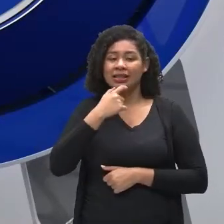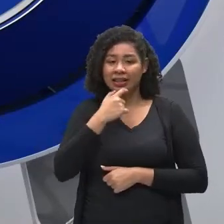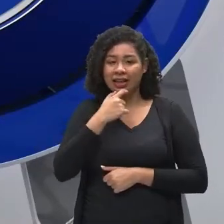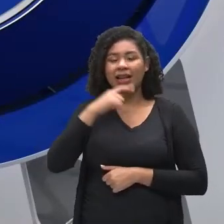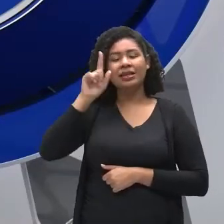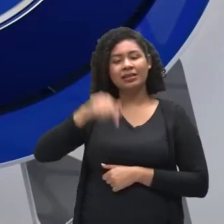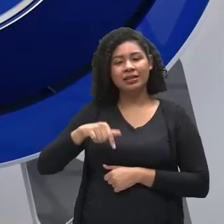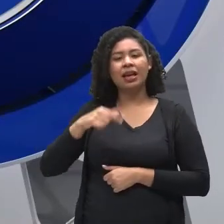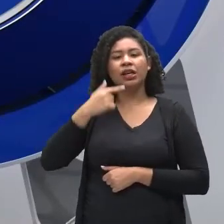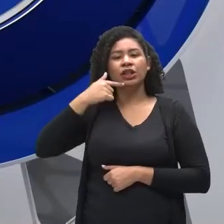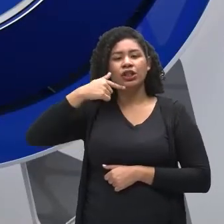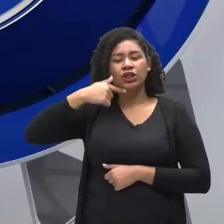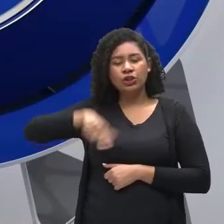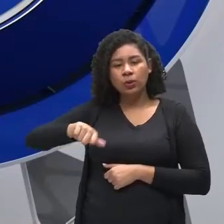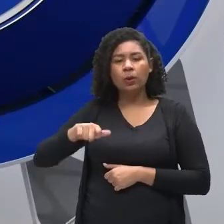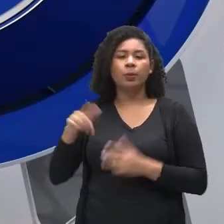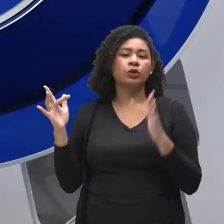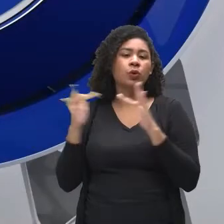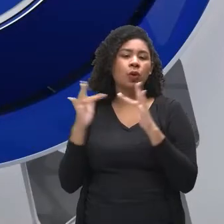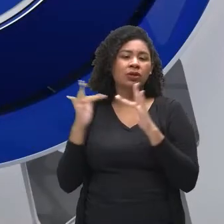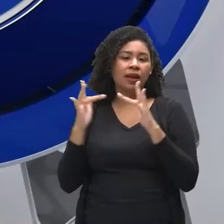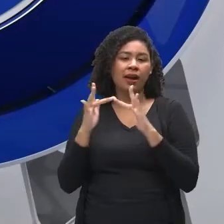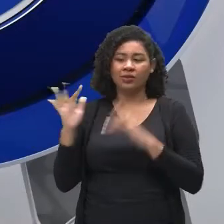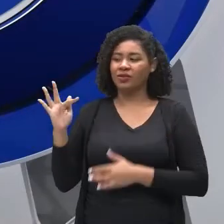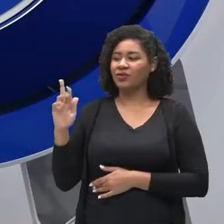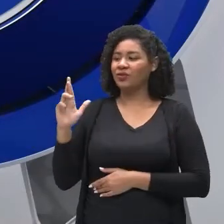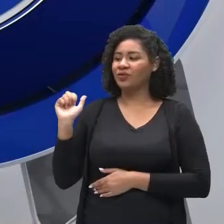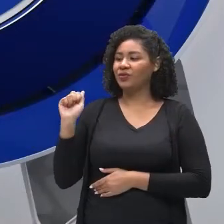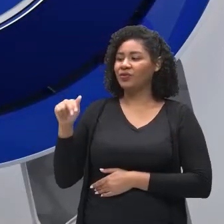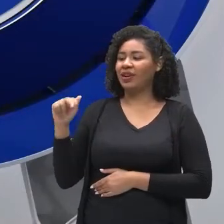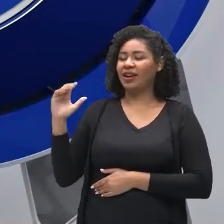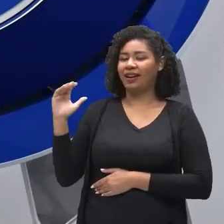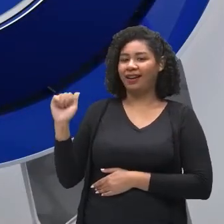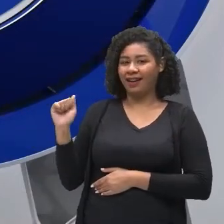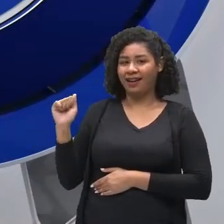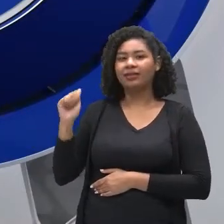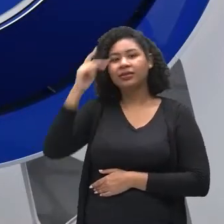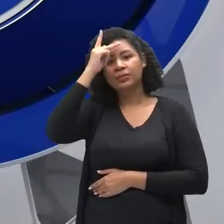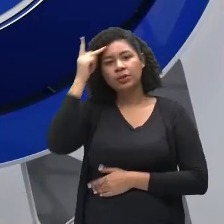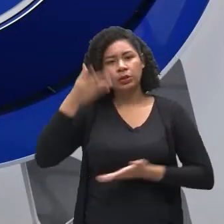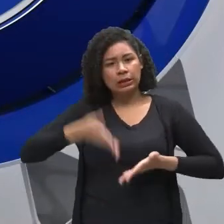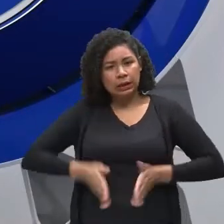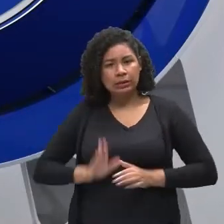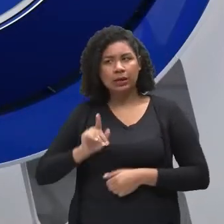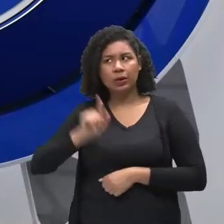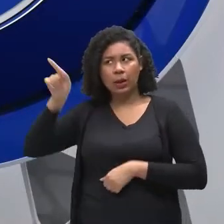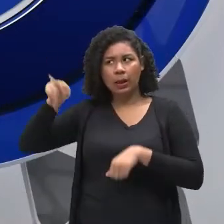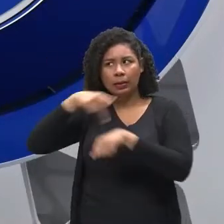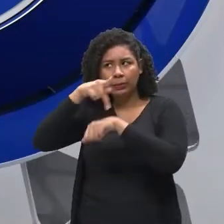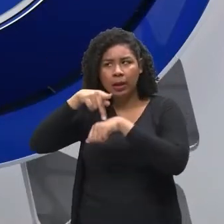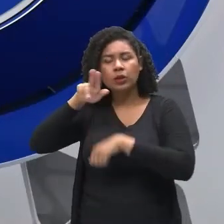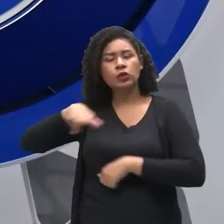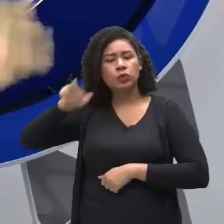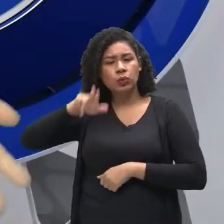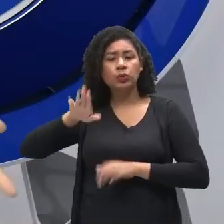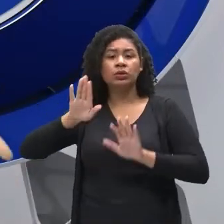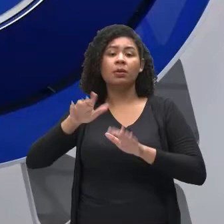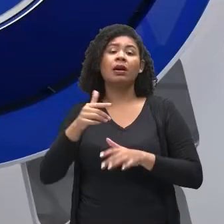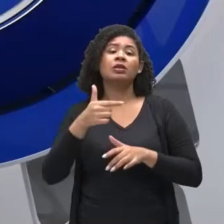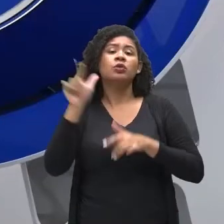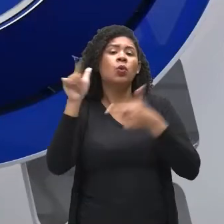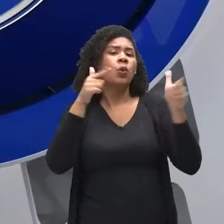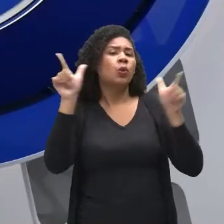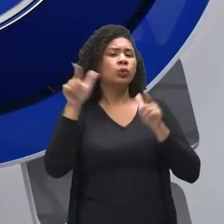isso, uma língua que é falada não só pelos nativos, mas por diversas pessoas em diversos lugares do